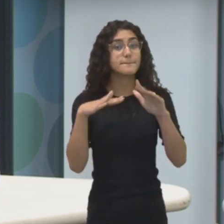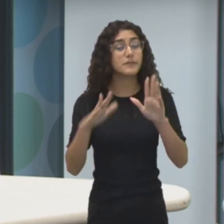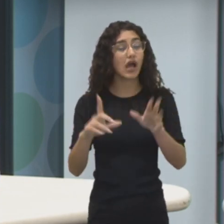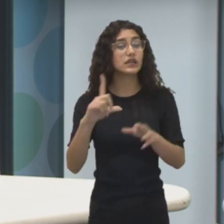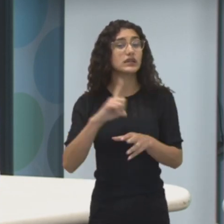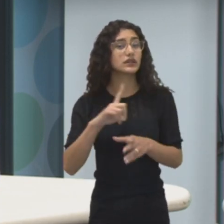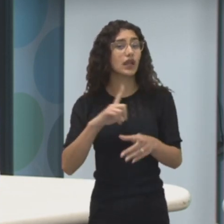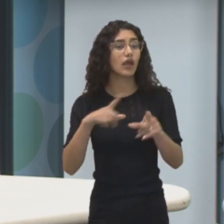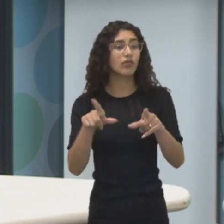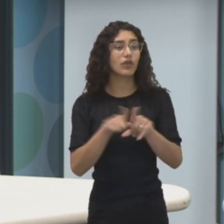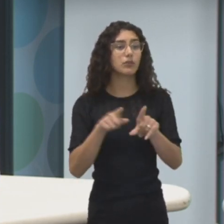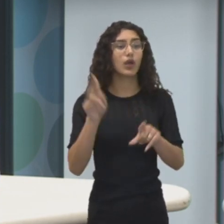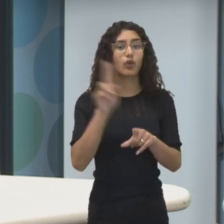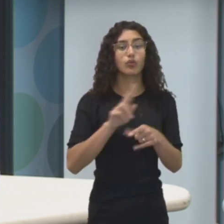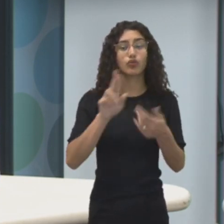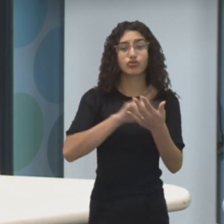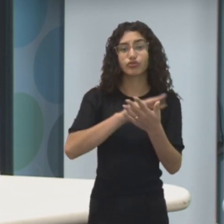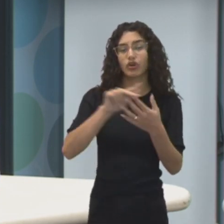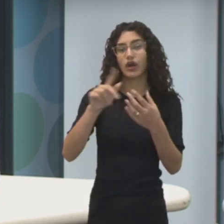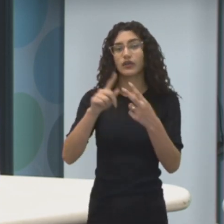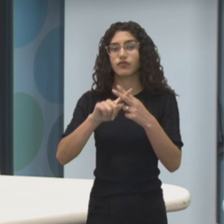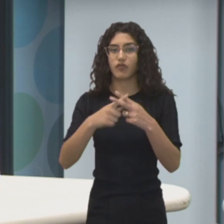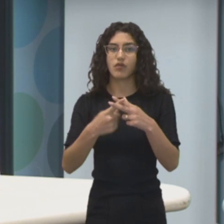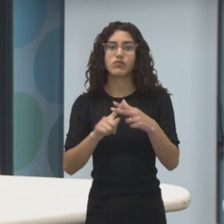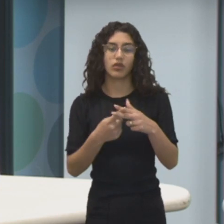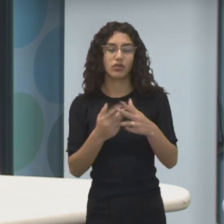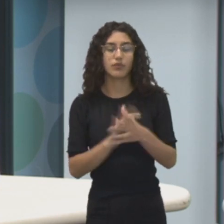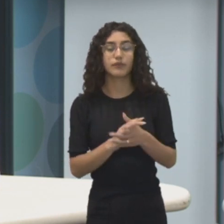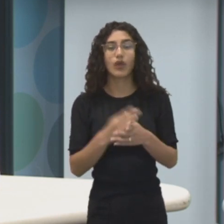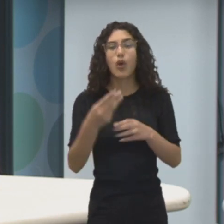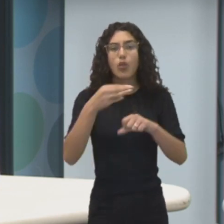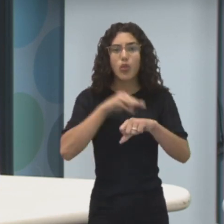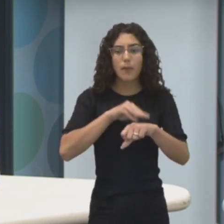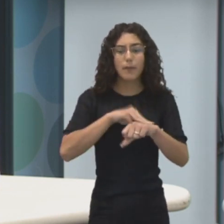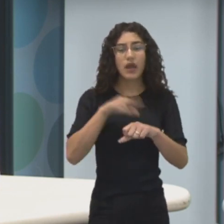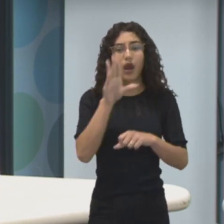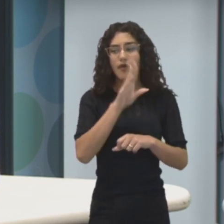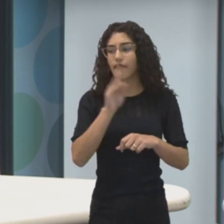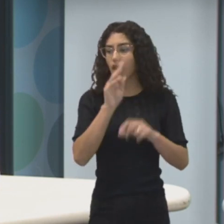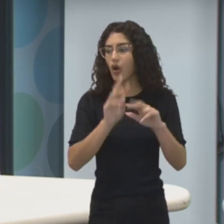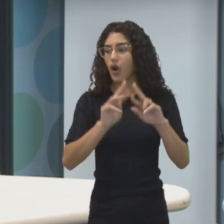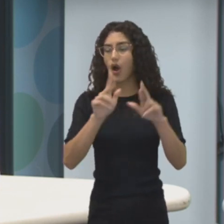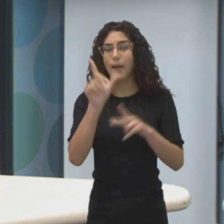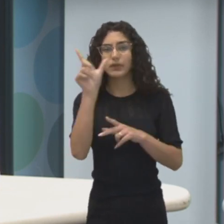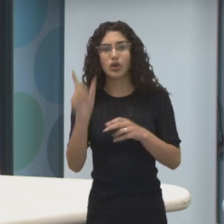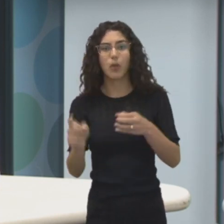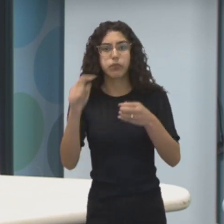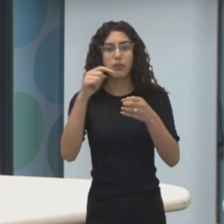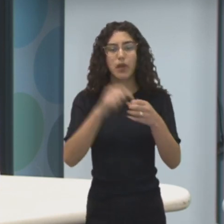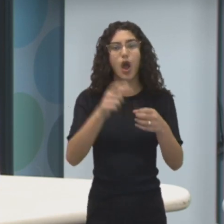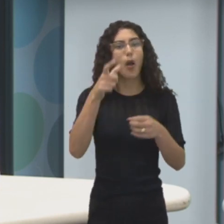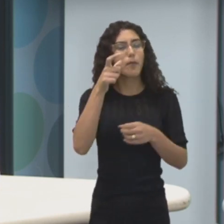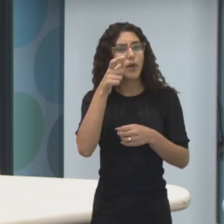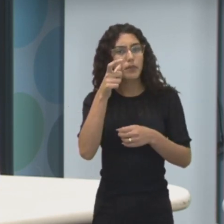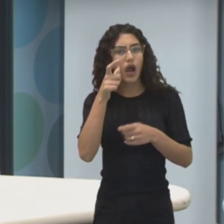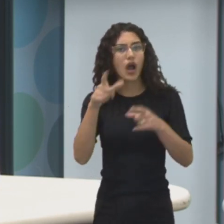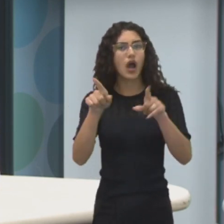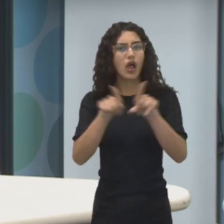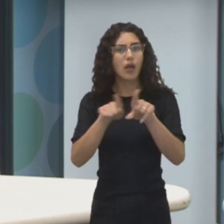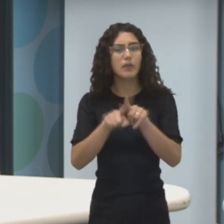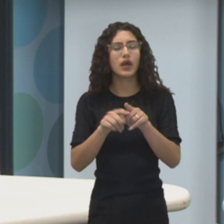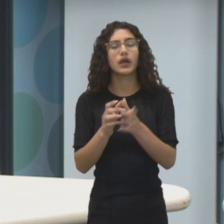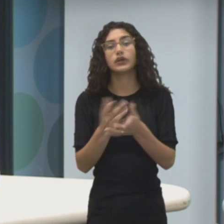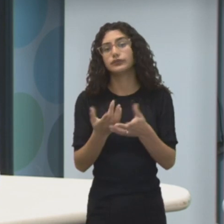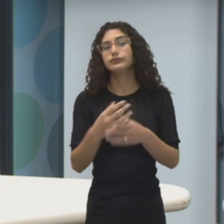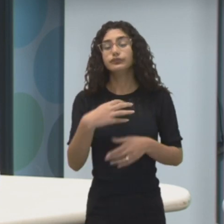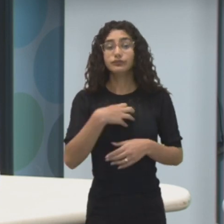possibilita também o uso de outras ferramentas. Você vê que no momento que ele está falando, outra pessoa entra, acessa, que no